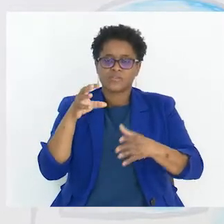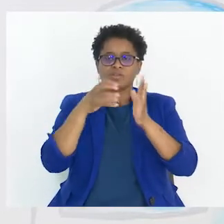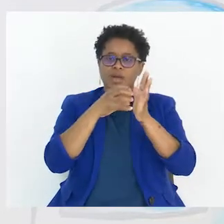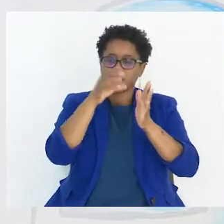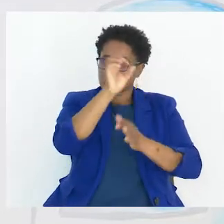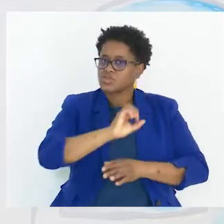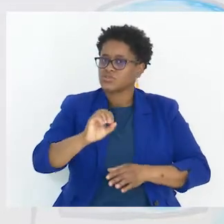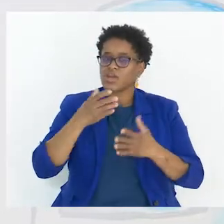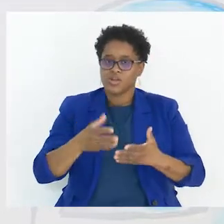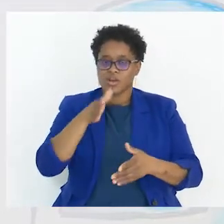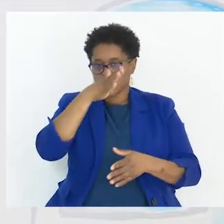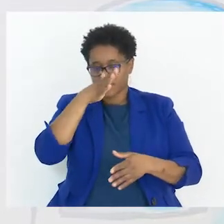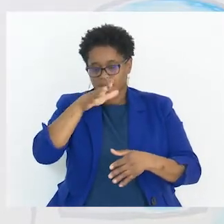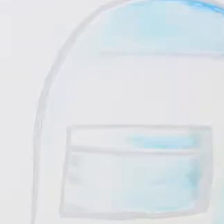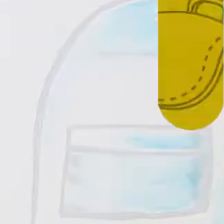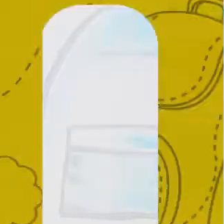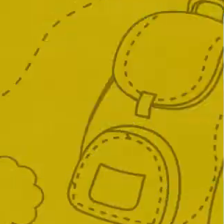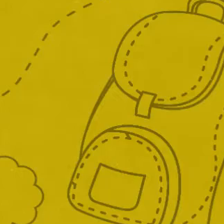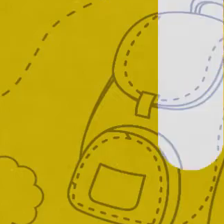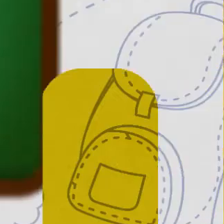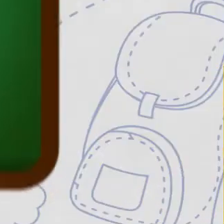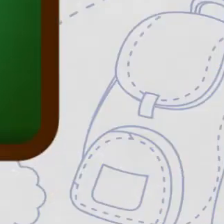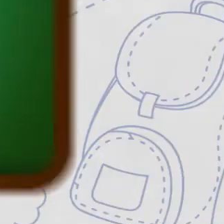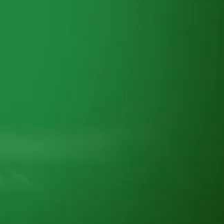vimos? Então vamos à atividade prática.